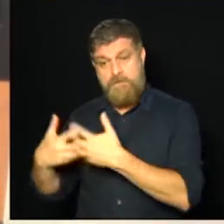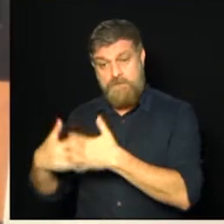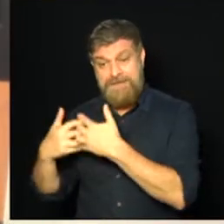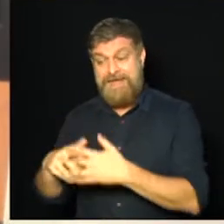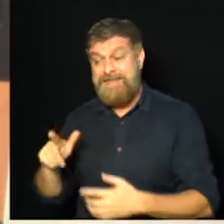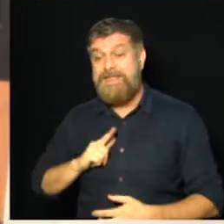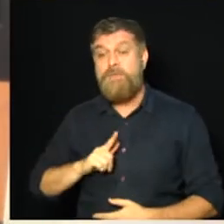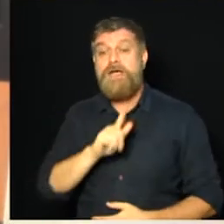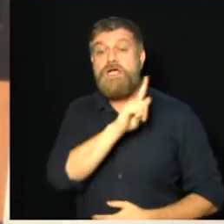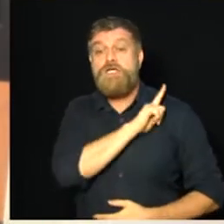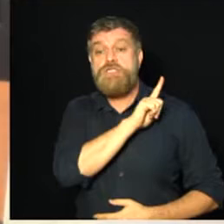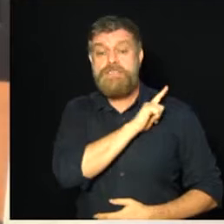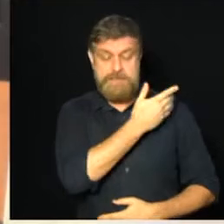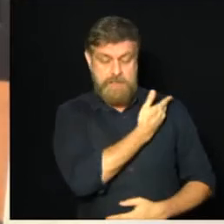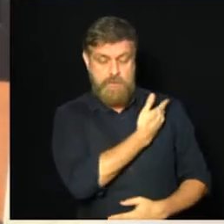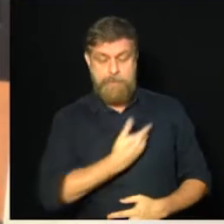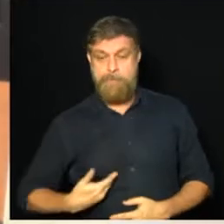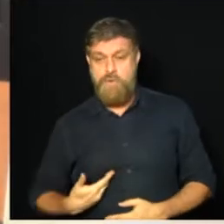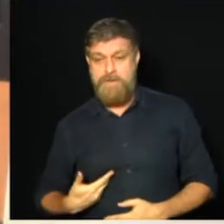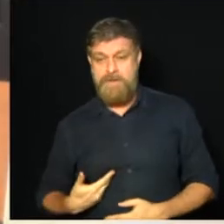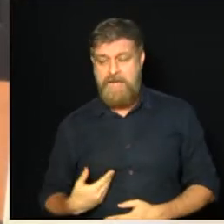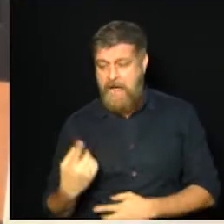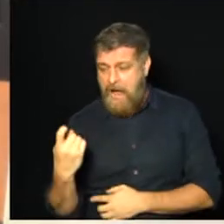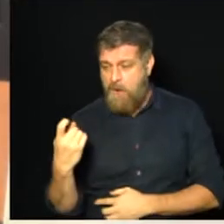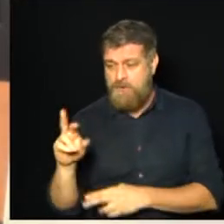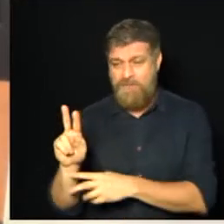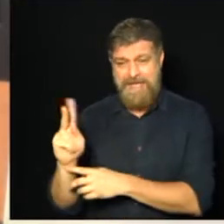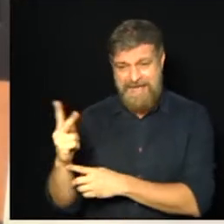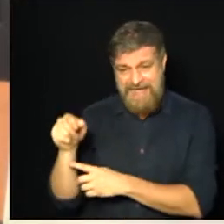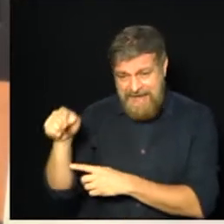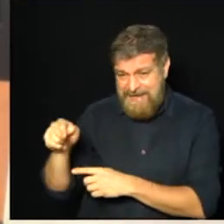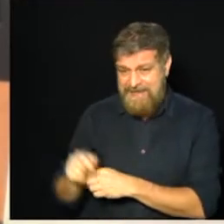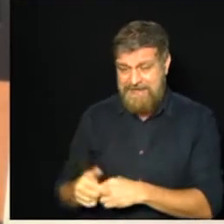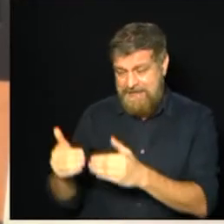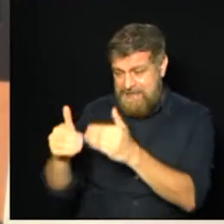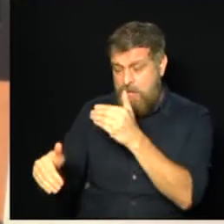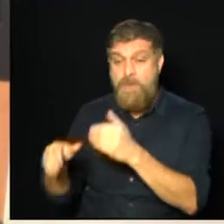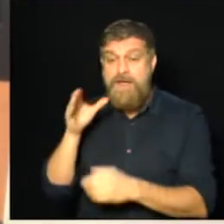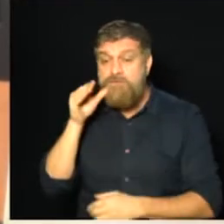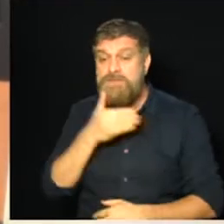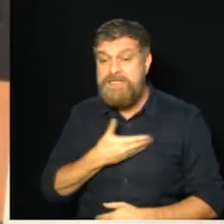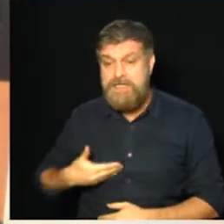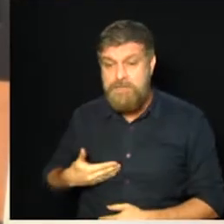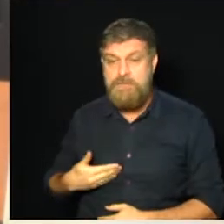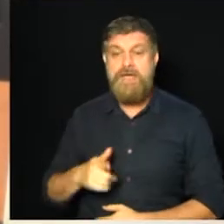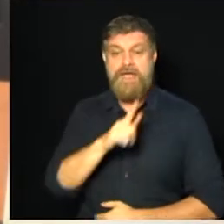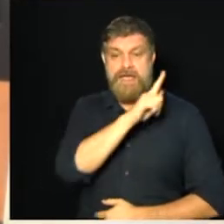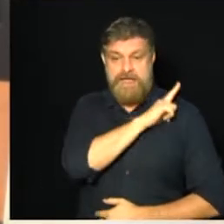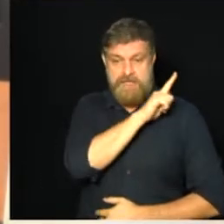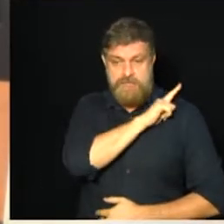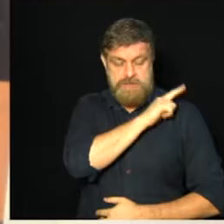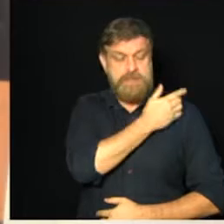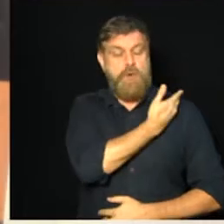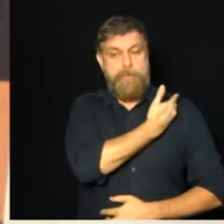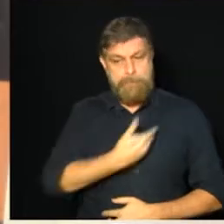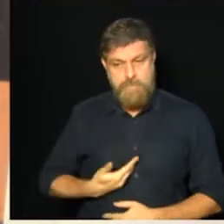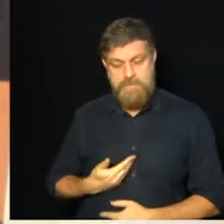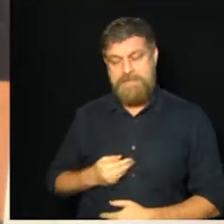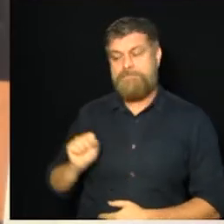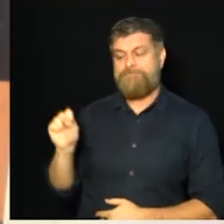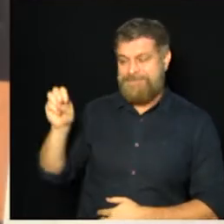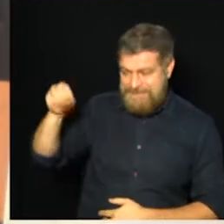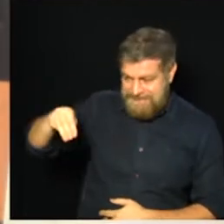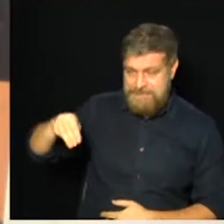pública. A única operação de RH que tem lá, que não é servidor público, a gestão é do servidor público,